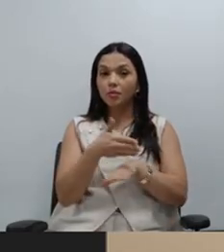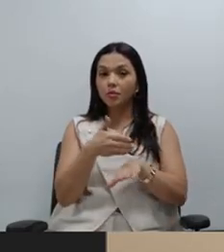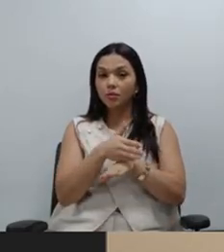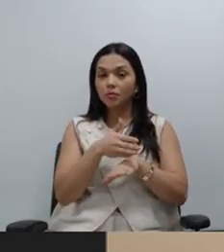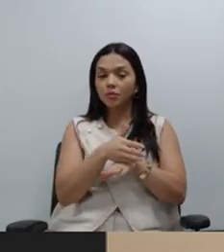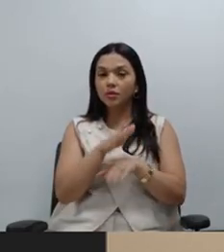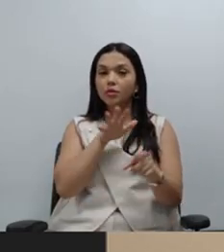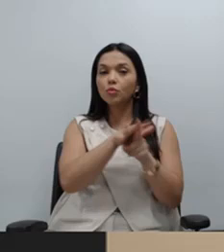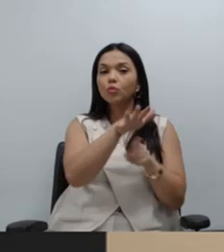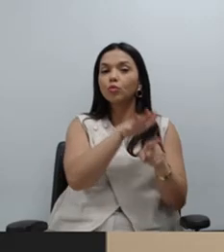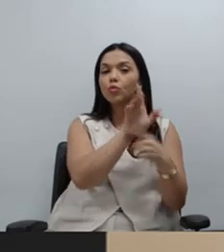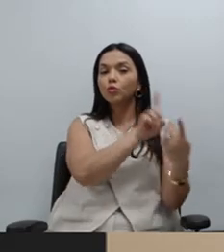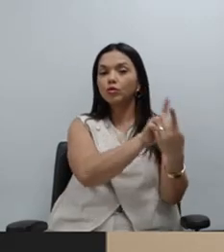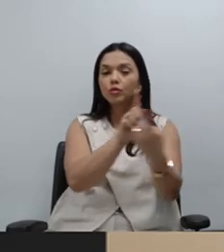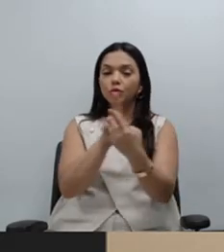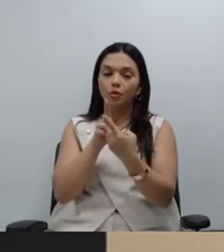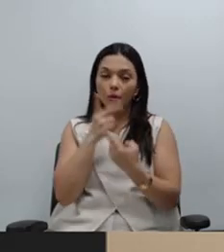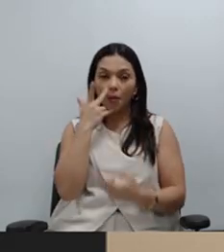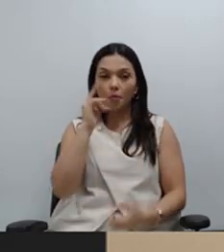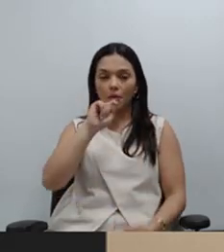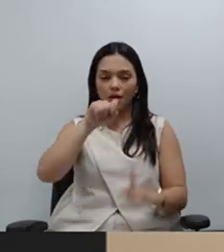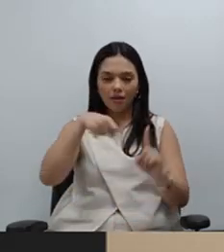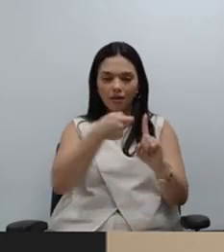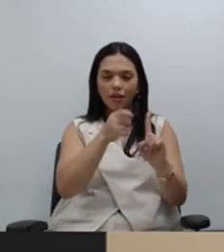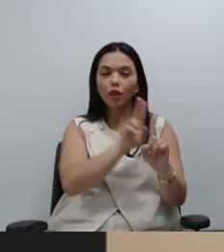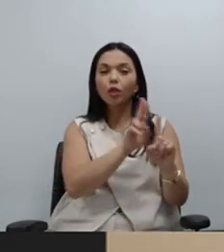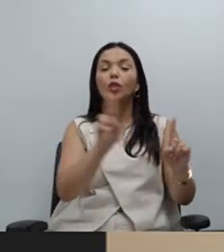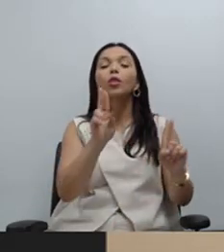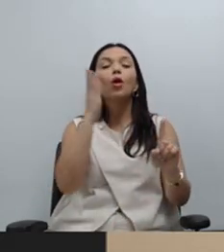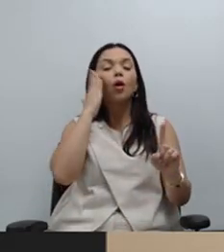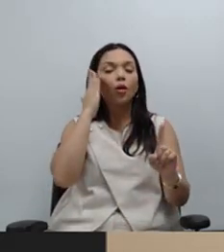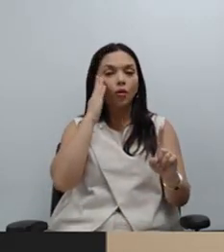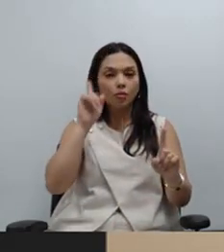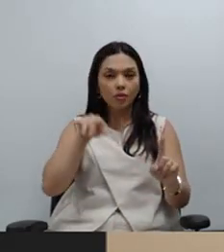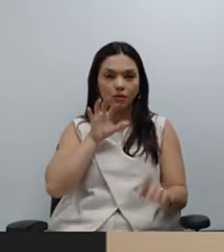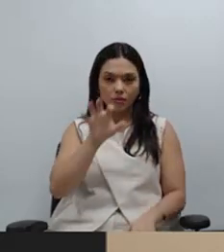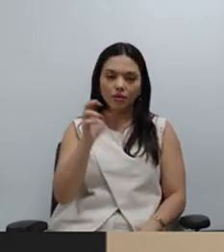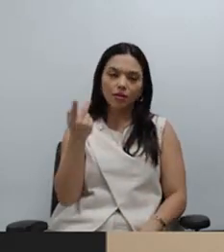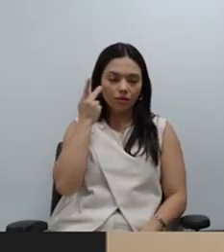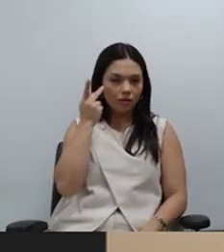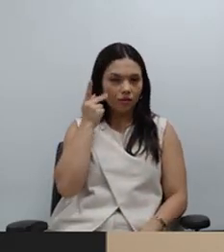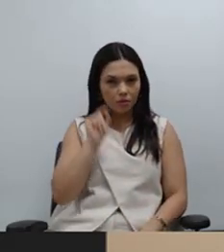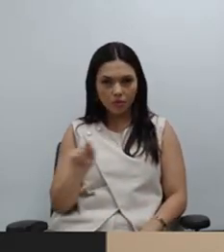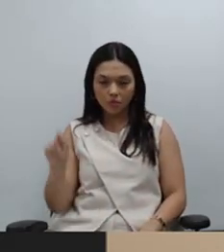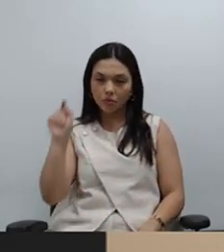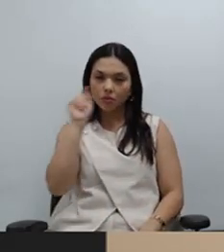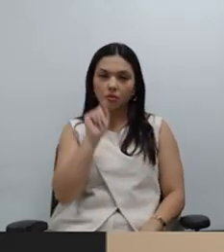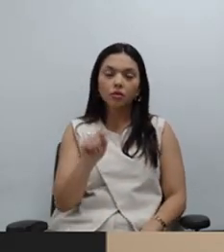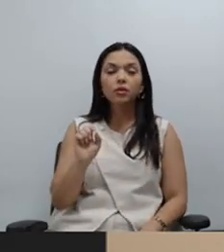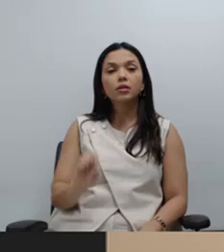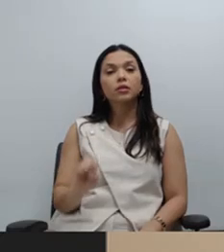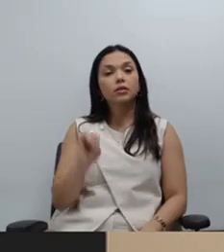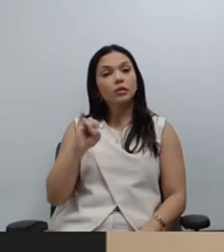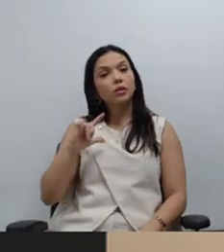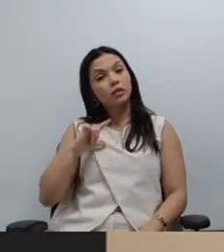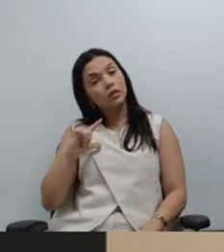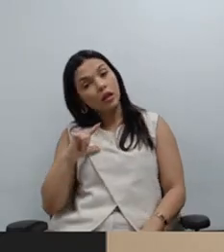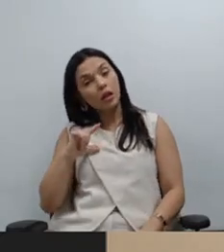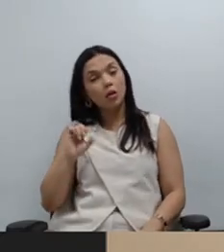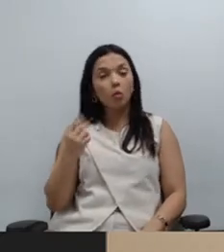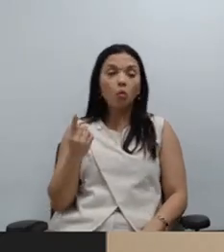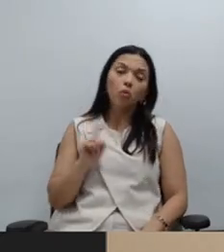mutirão Meu Pai Tem Nome, que foi realizado em diversas cidades do estado de São Paulo, independentemente de haver ou não uma unidade da